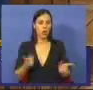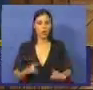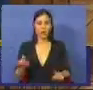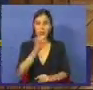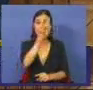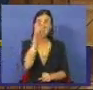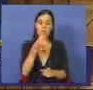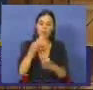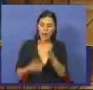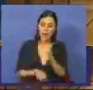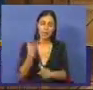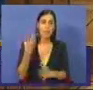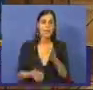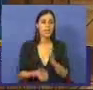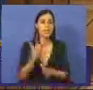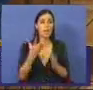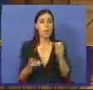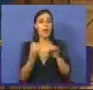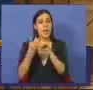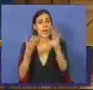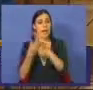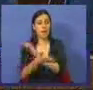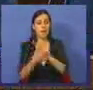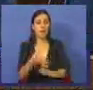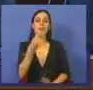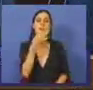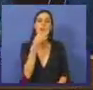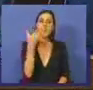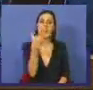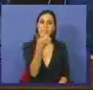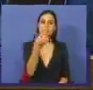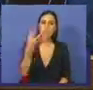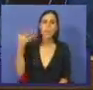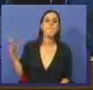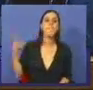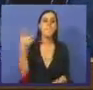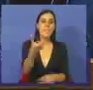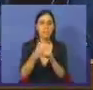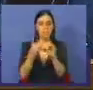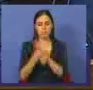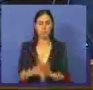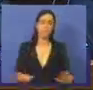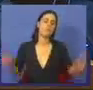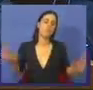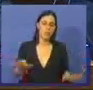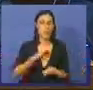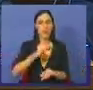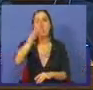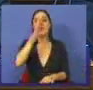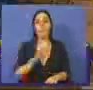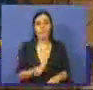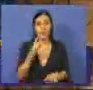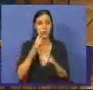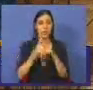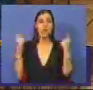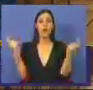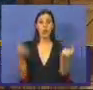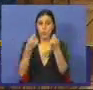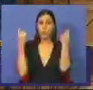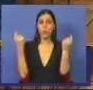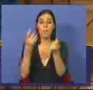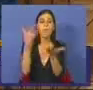questão da criação de emprego. O Sr. Ministro voltou a falar dos 150 mil postos de trabalho, mas, ó Sr. Ministro, o que estava no cartaz